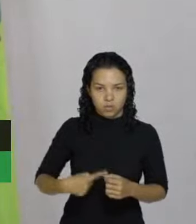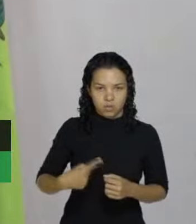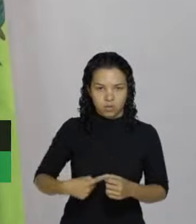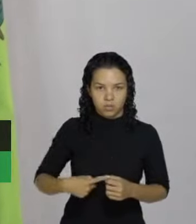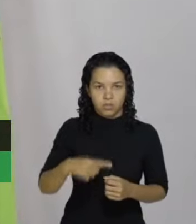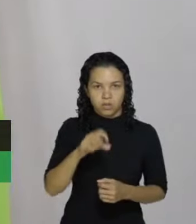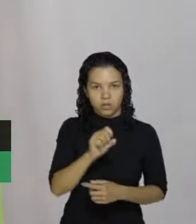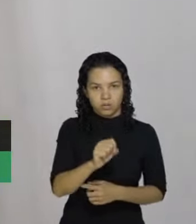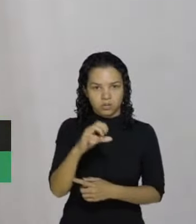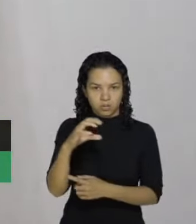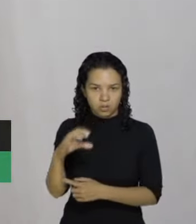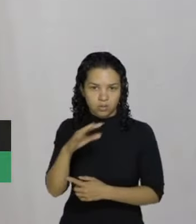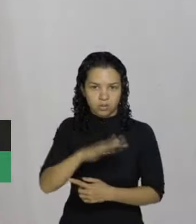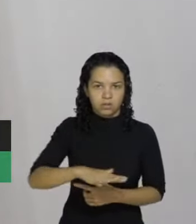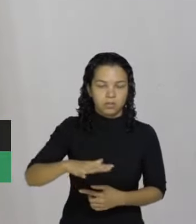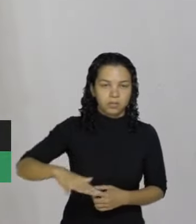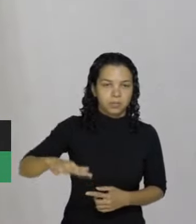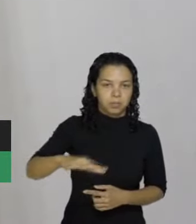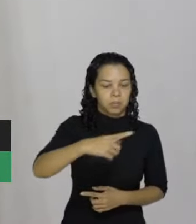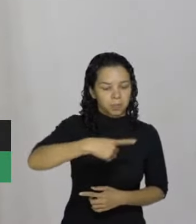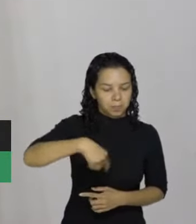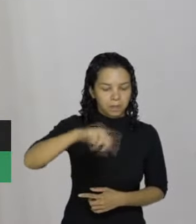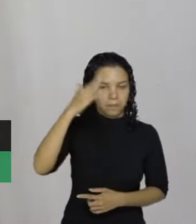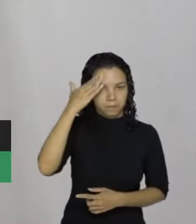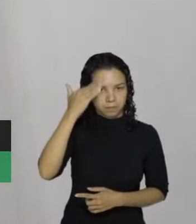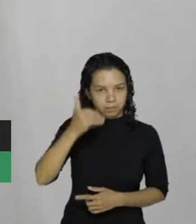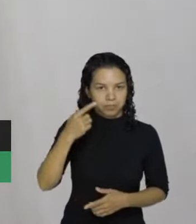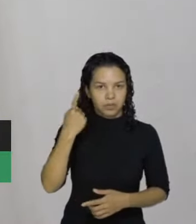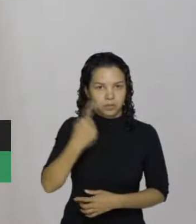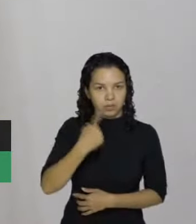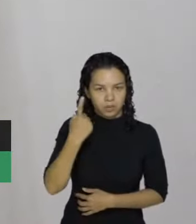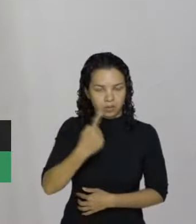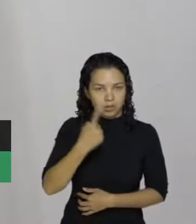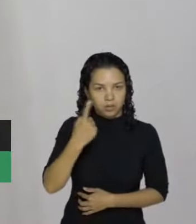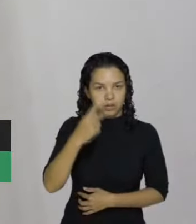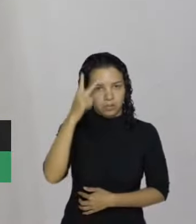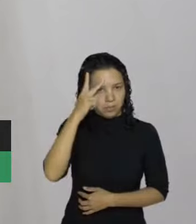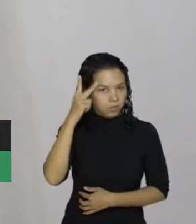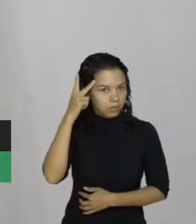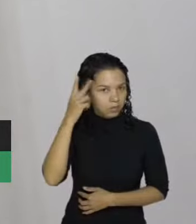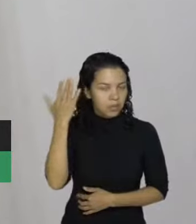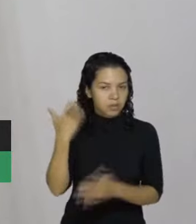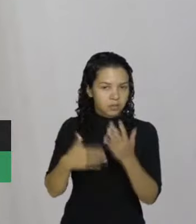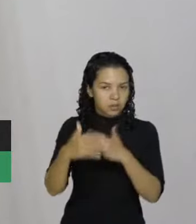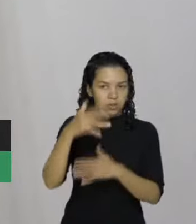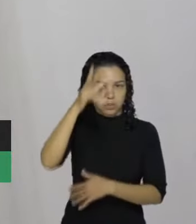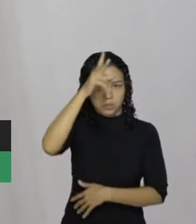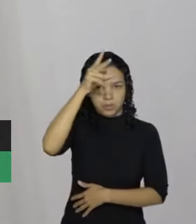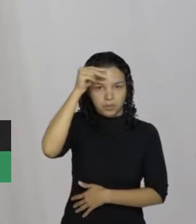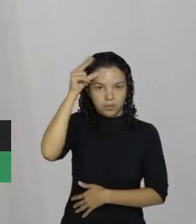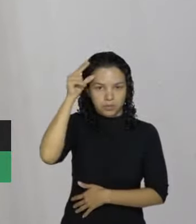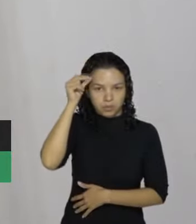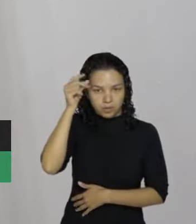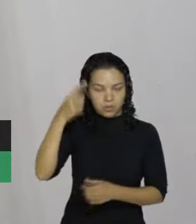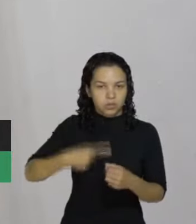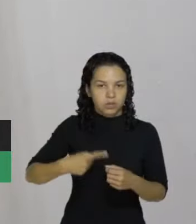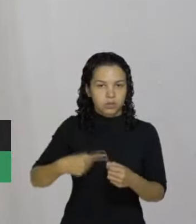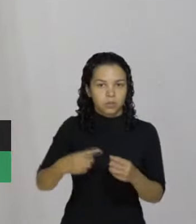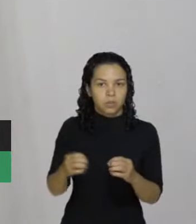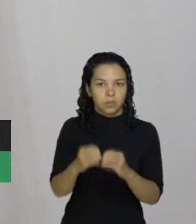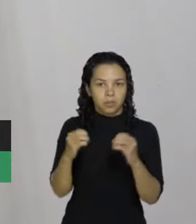sabemos, deputada Paulinha, que já foi prefeita do município vizinho ao meu de Bombinhas, que é